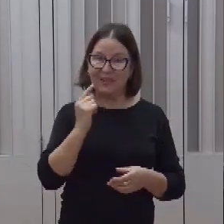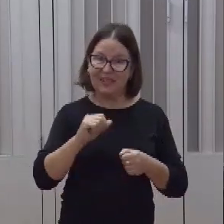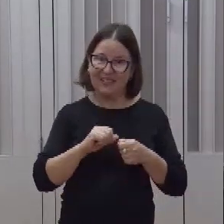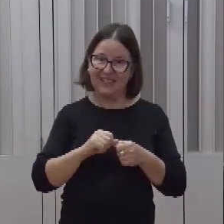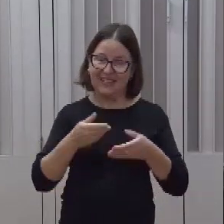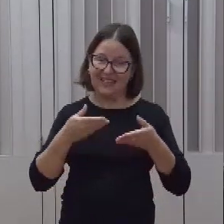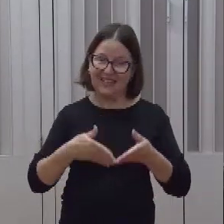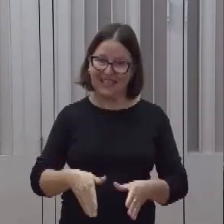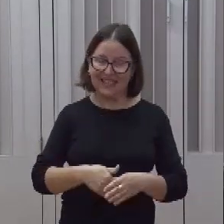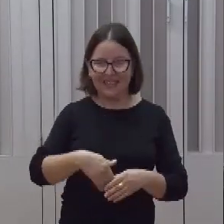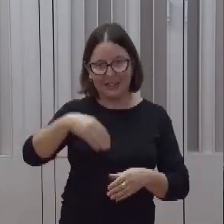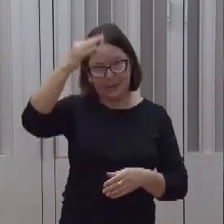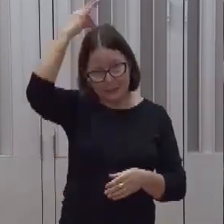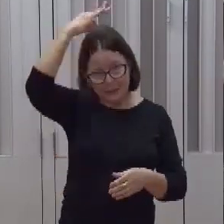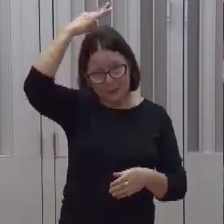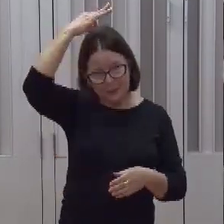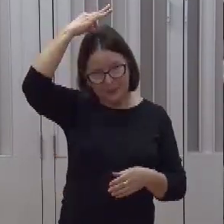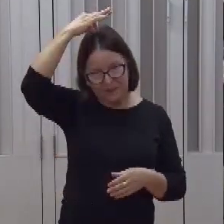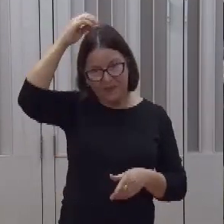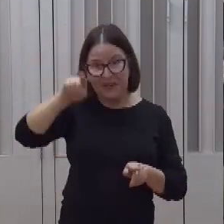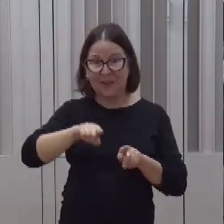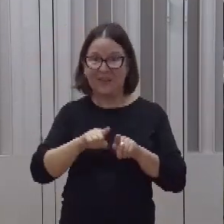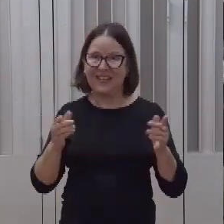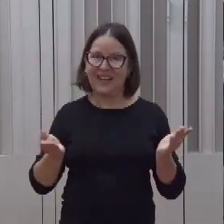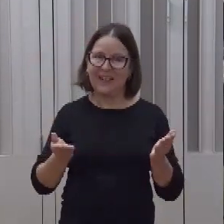Cristo. Mas agora nós precisamos